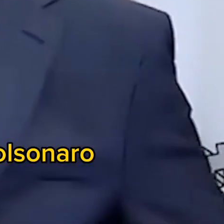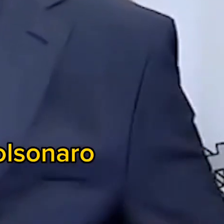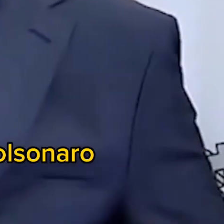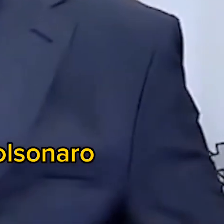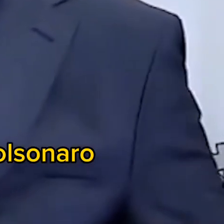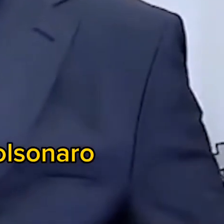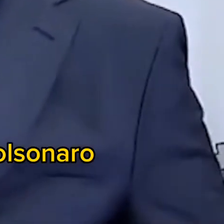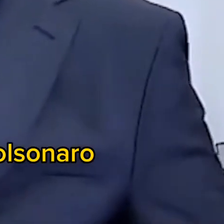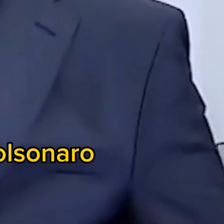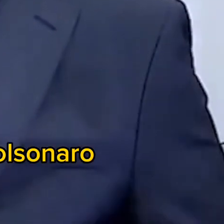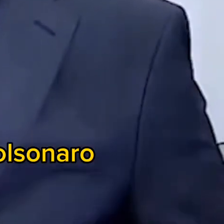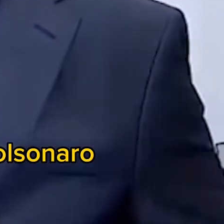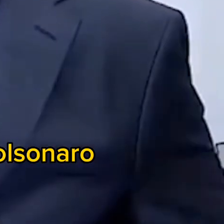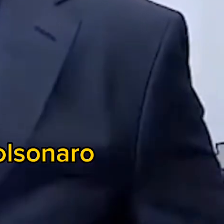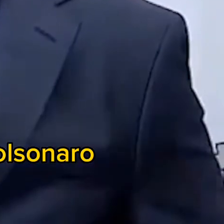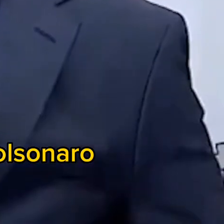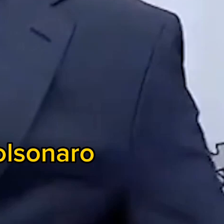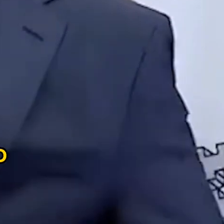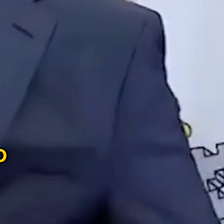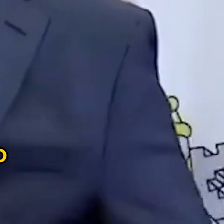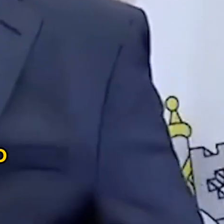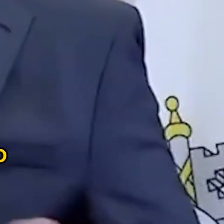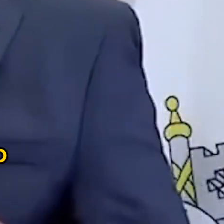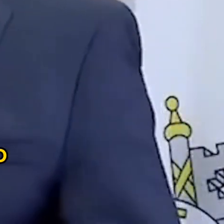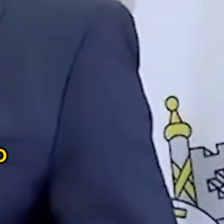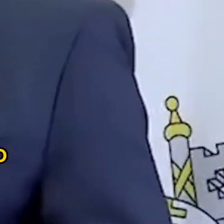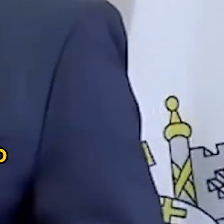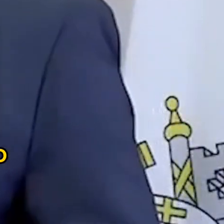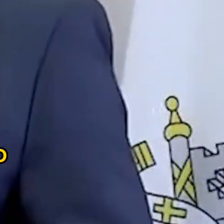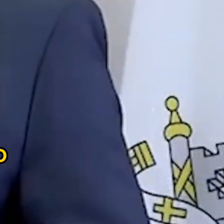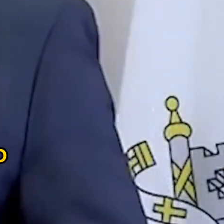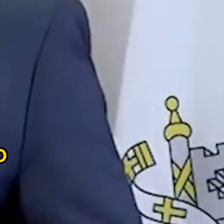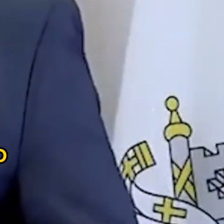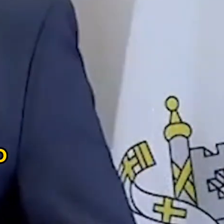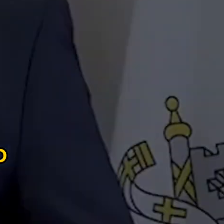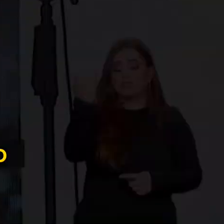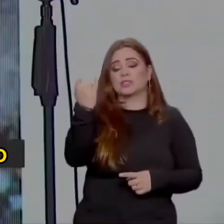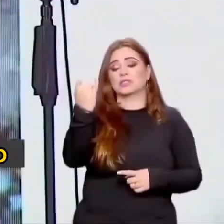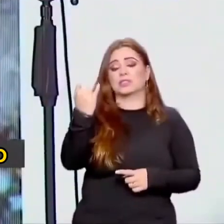herdados pelo governo do ex-presidente Jair Bolsonaro, após o fim das emendas de